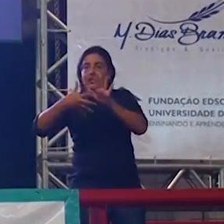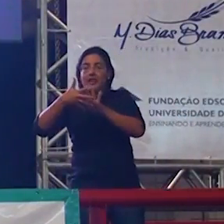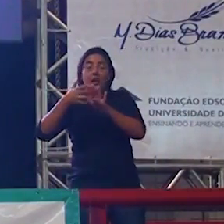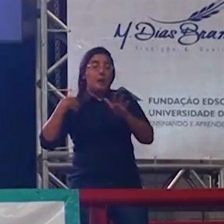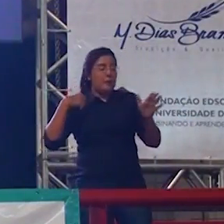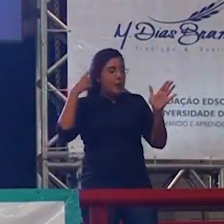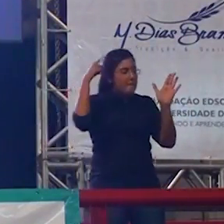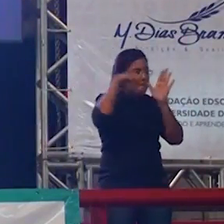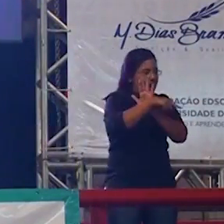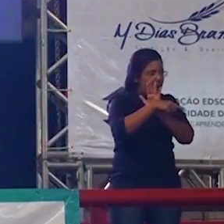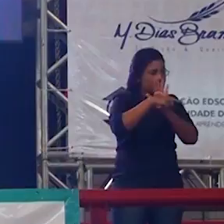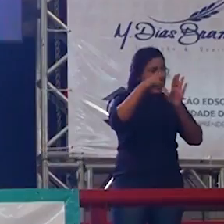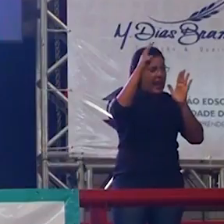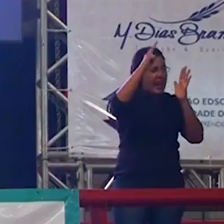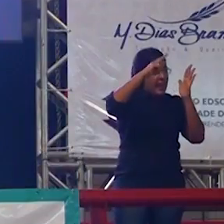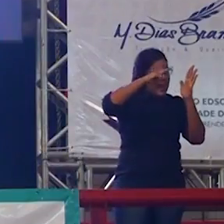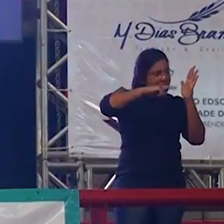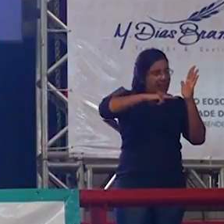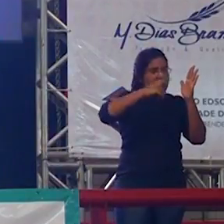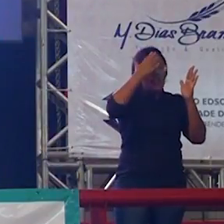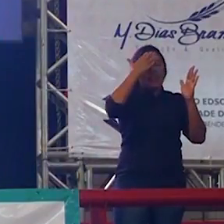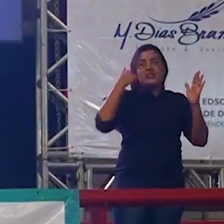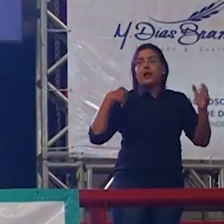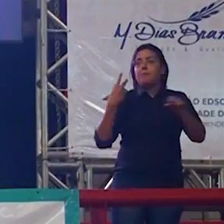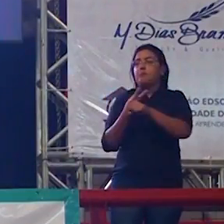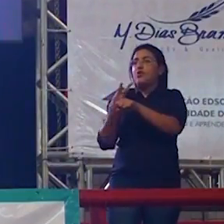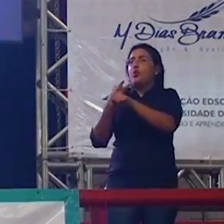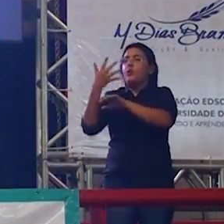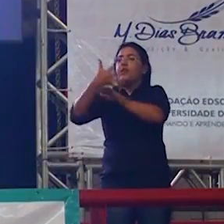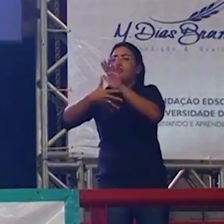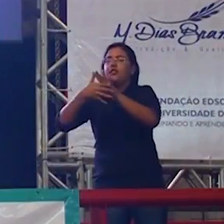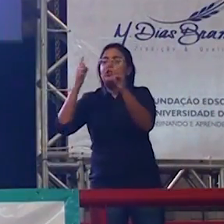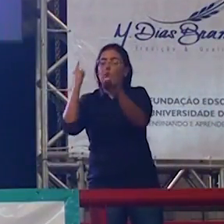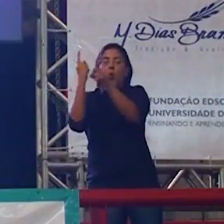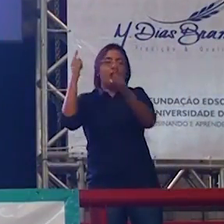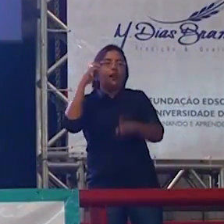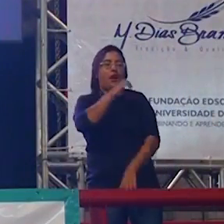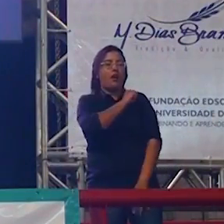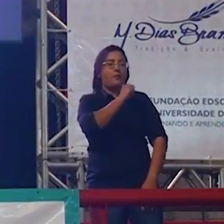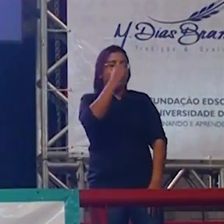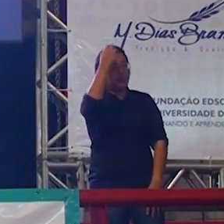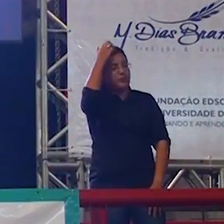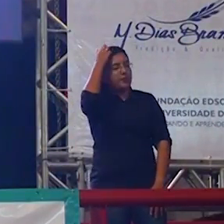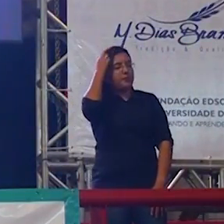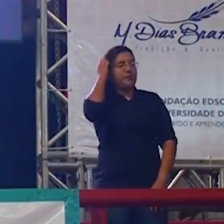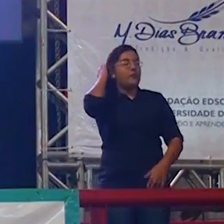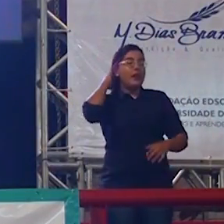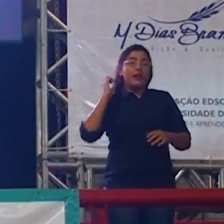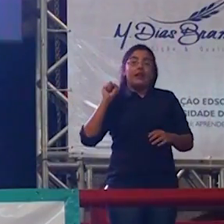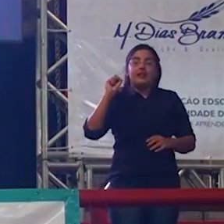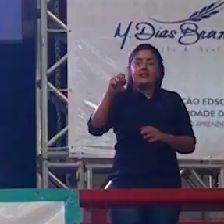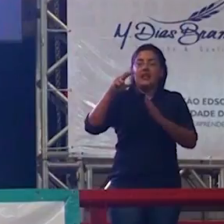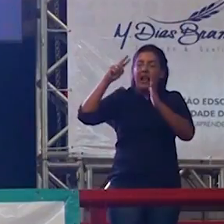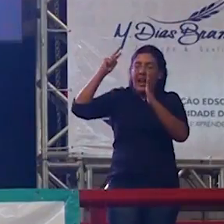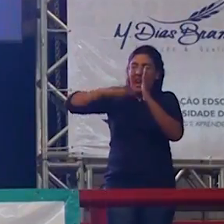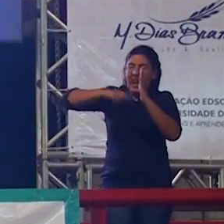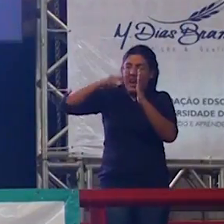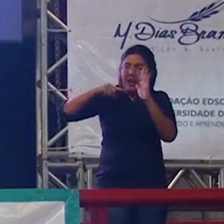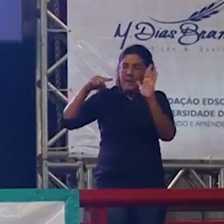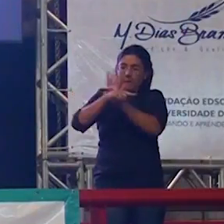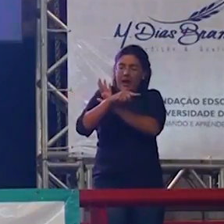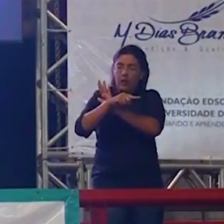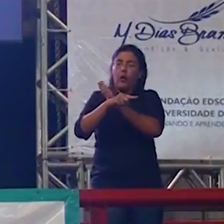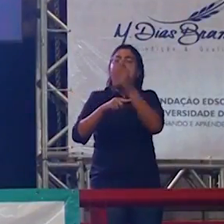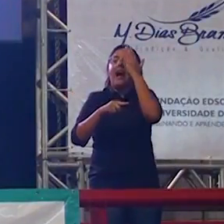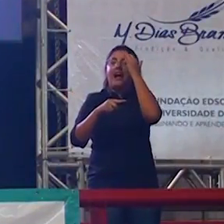você lê a pergunta e vai para o texto, você já sabe o que é que você está procurando no texto. Quando eu leio a pergunta e estou lendo o texto, eu já sei o que